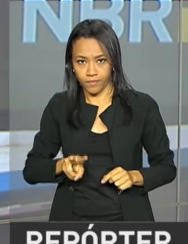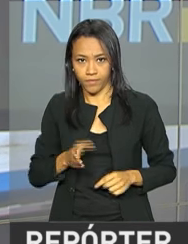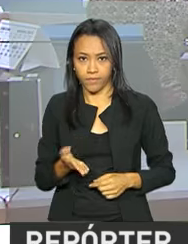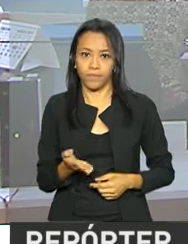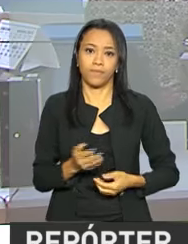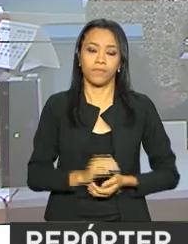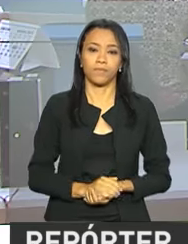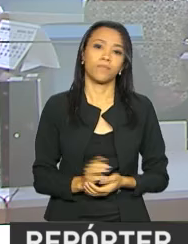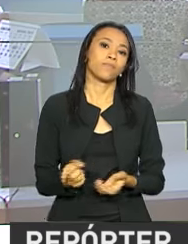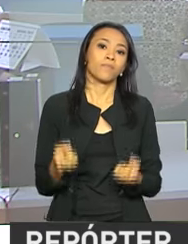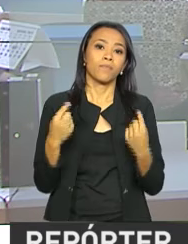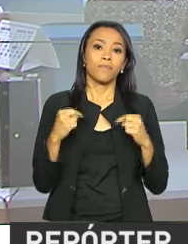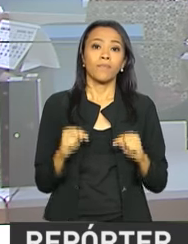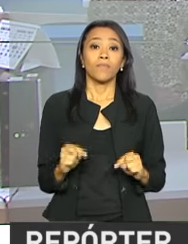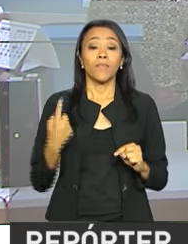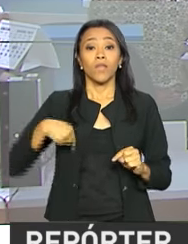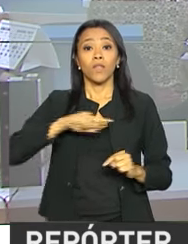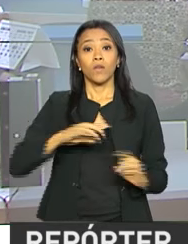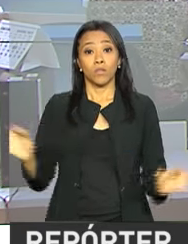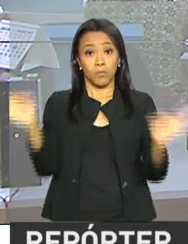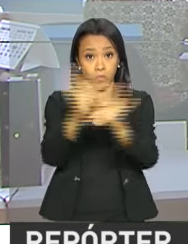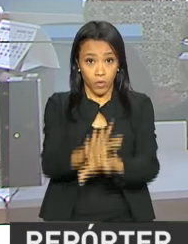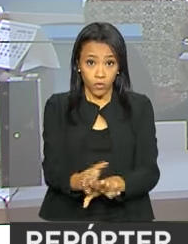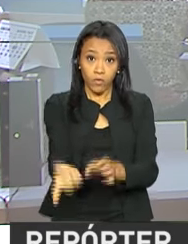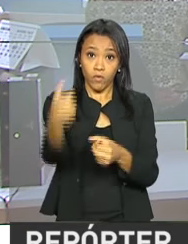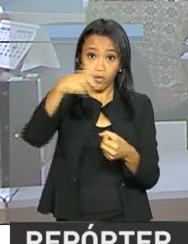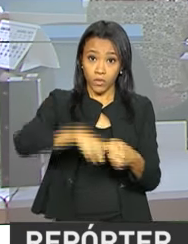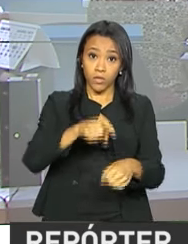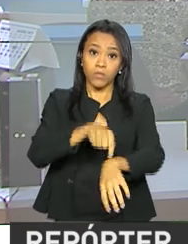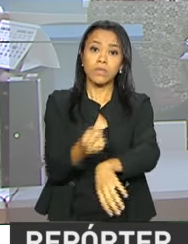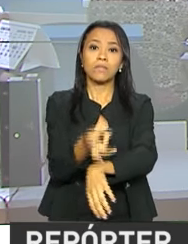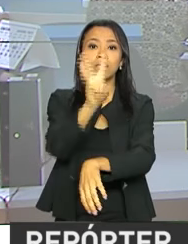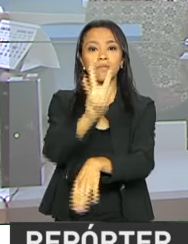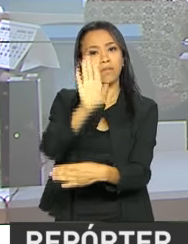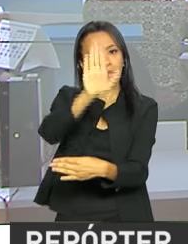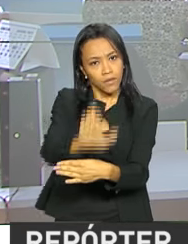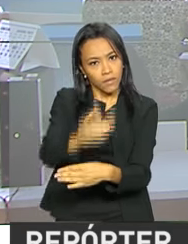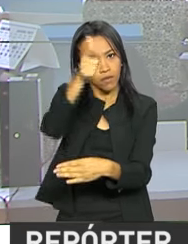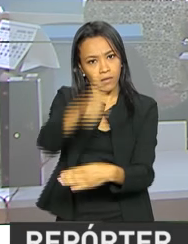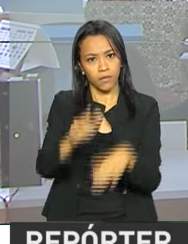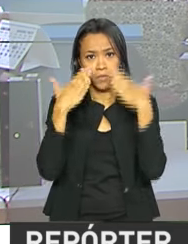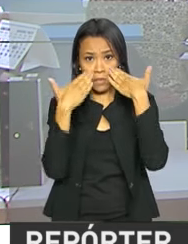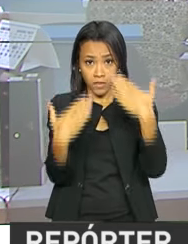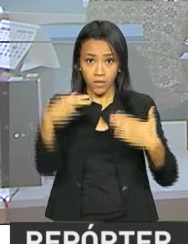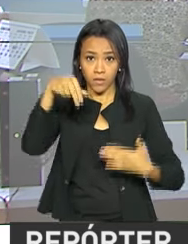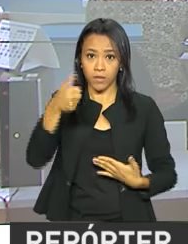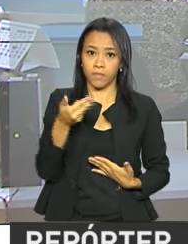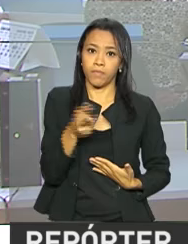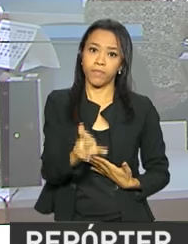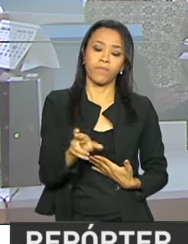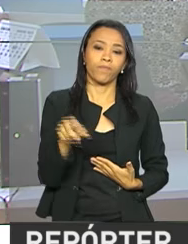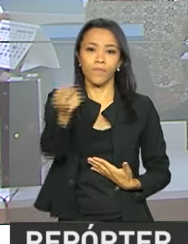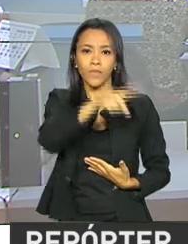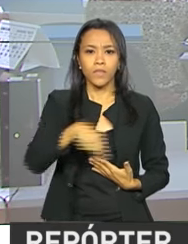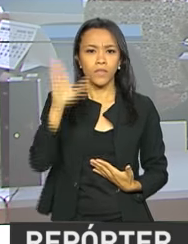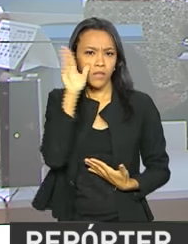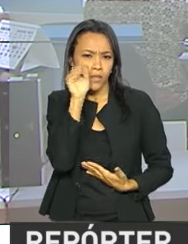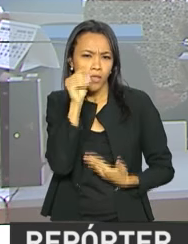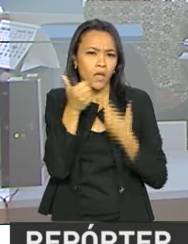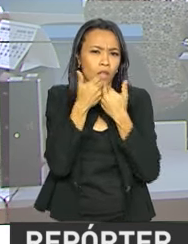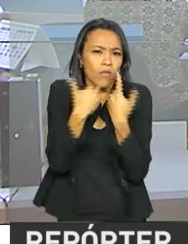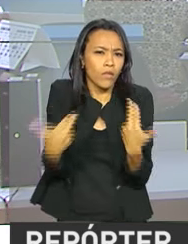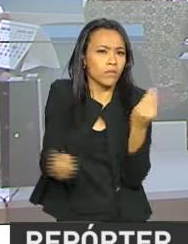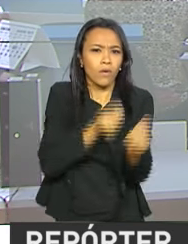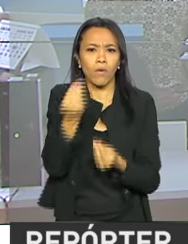br. E nós ficamos por aqui. Voltamos às 3 da tarde na próxima edição do Repórter NBR. Acompanha as